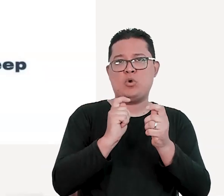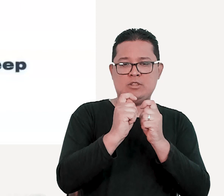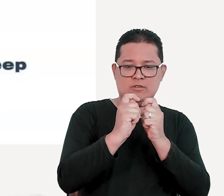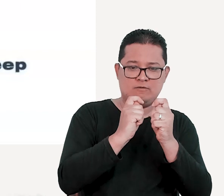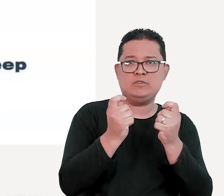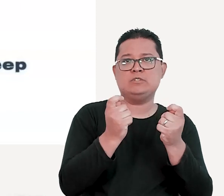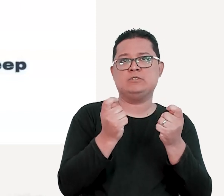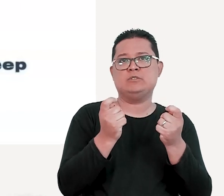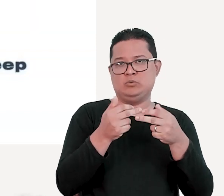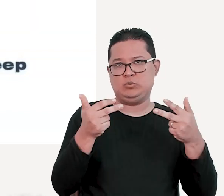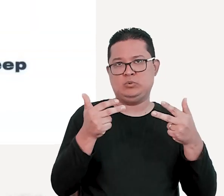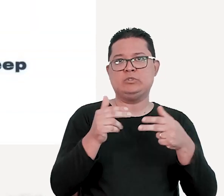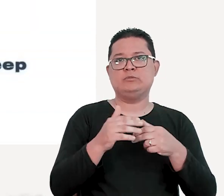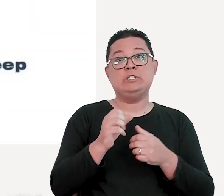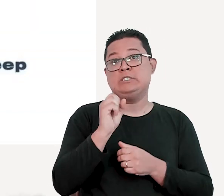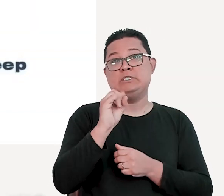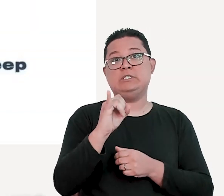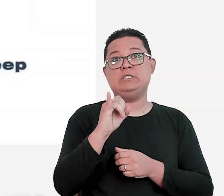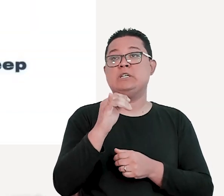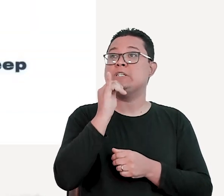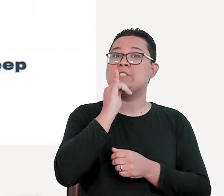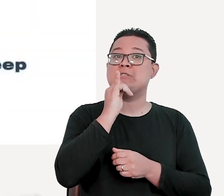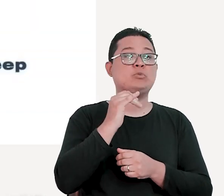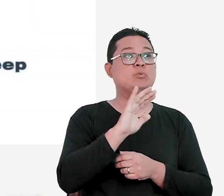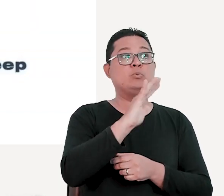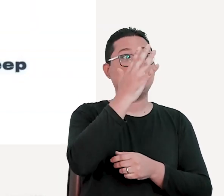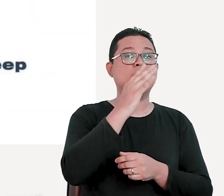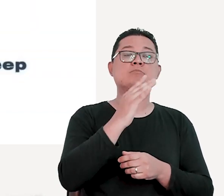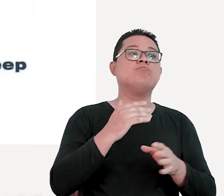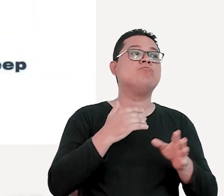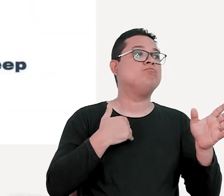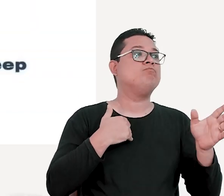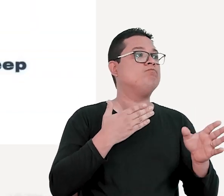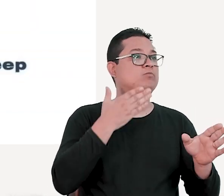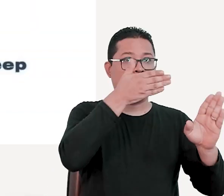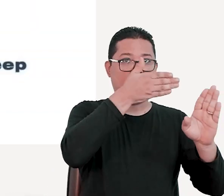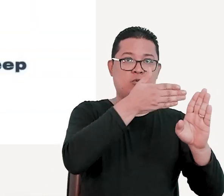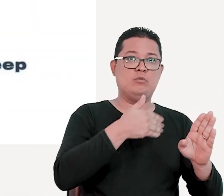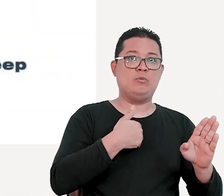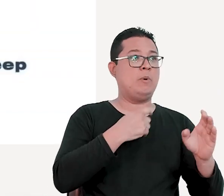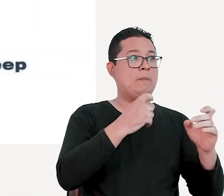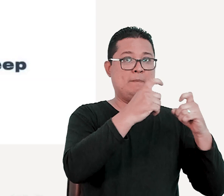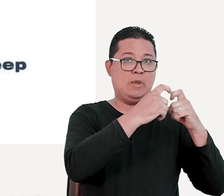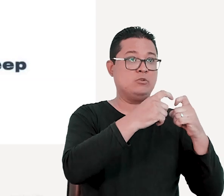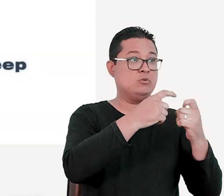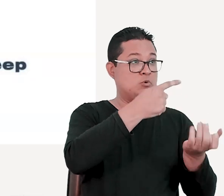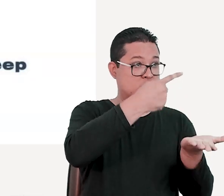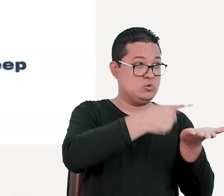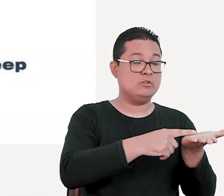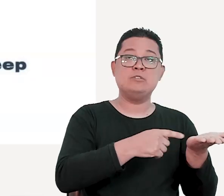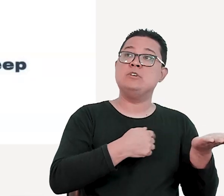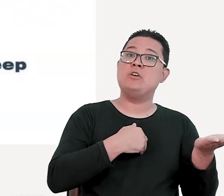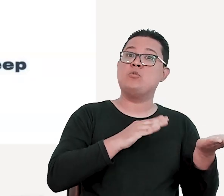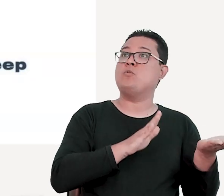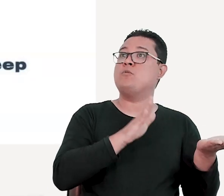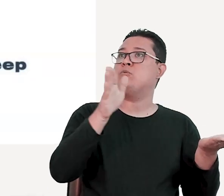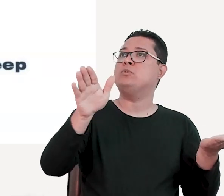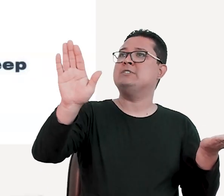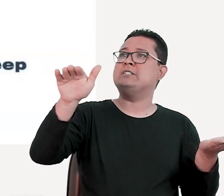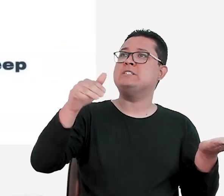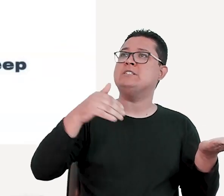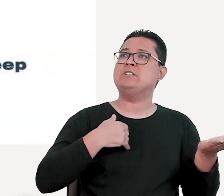Então, você vai lá e fala, eu consegui um encaixe de médico, posso faltar? Eles, claro, podem faltar, tranquilo. O que eles pedem